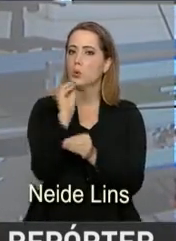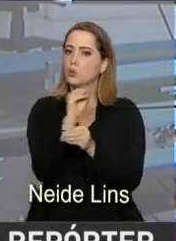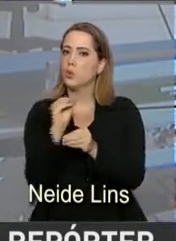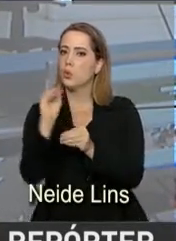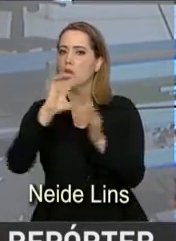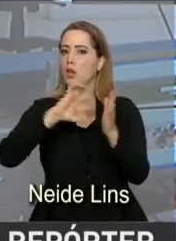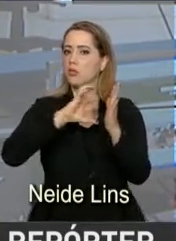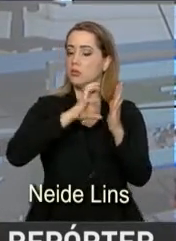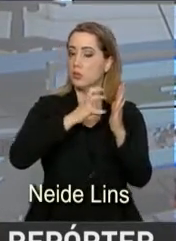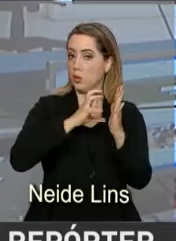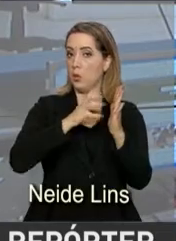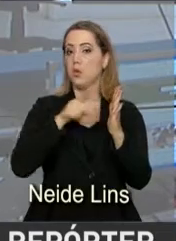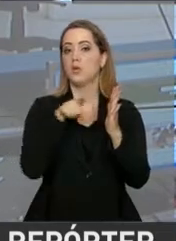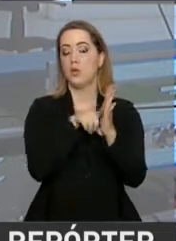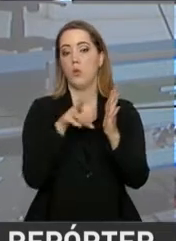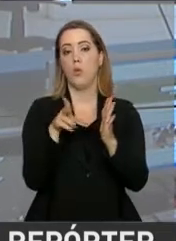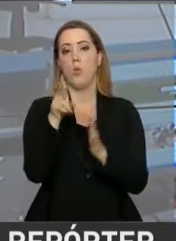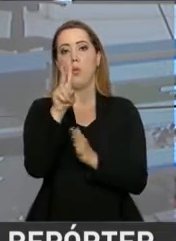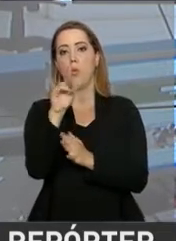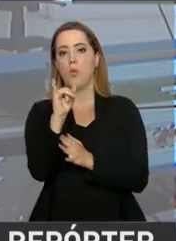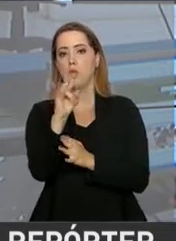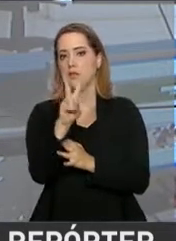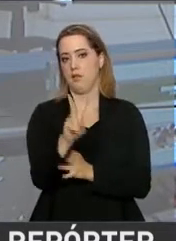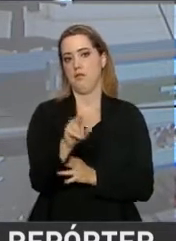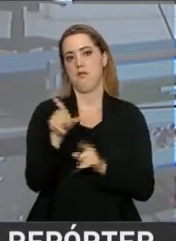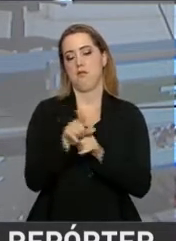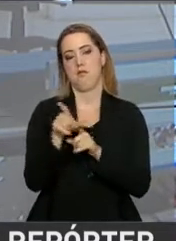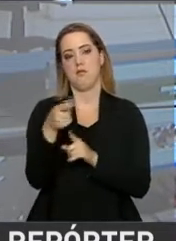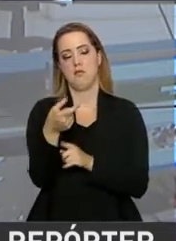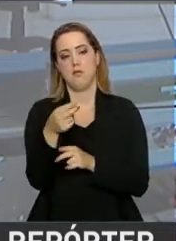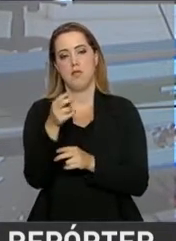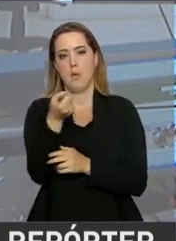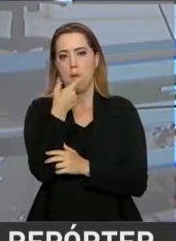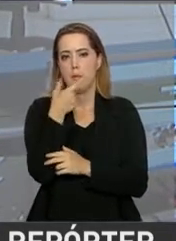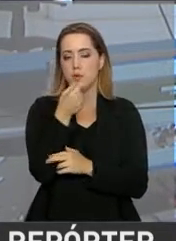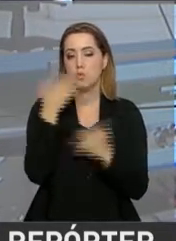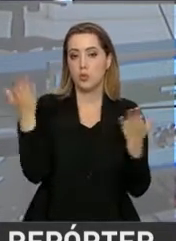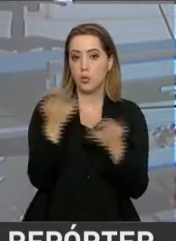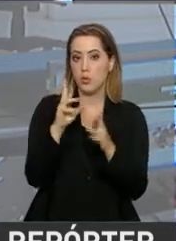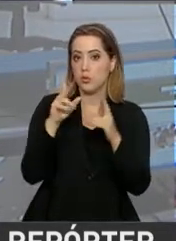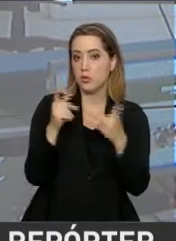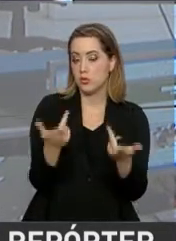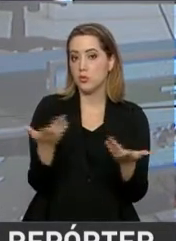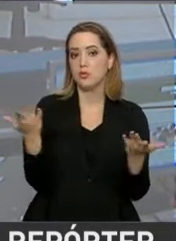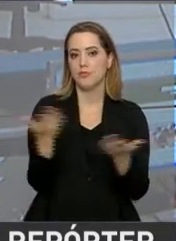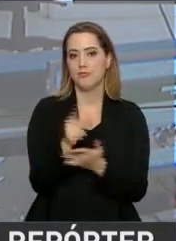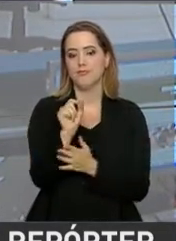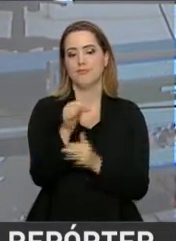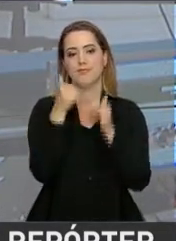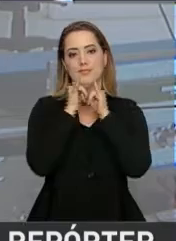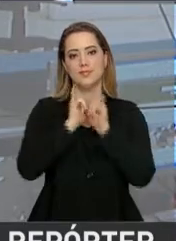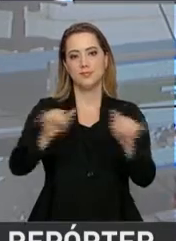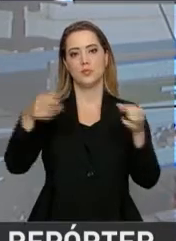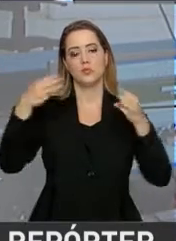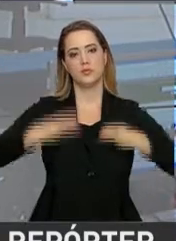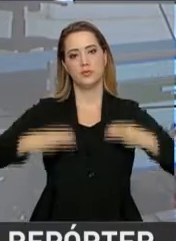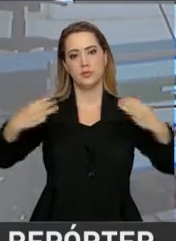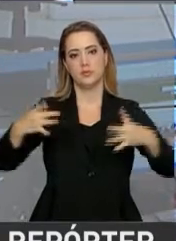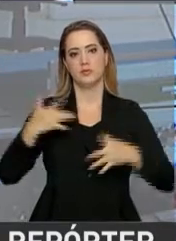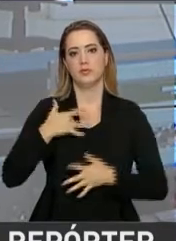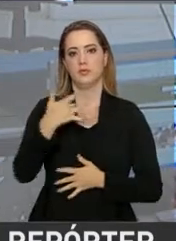o hiv vão receber o medicamento diferente dos que o que estão disponíveis hoje o anúncio foi feito pelo ministério da saúde